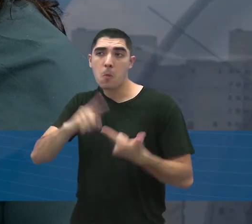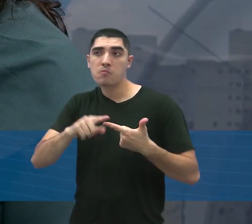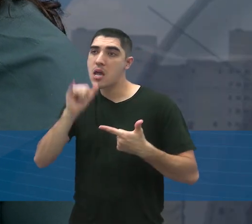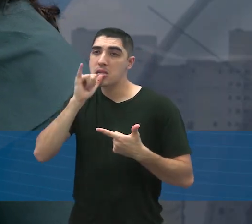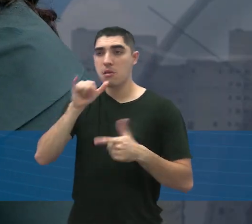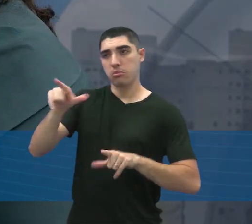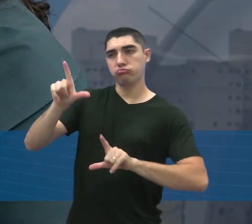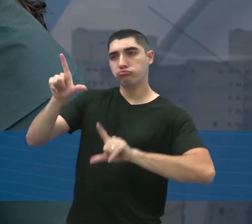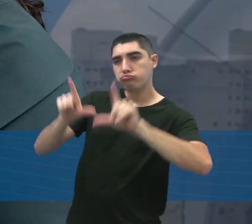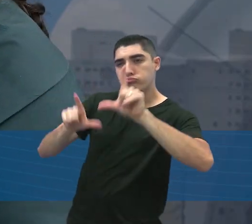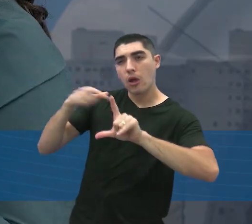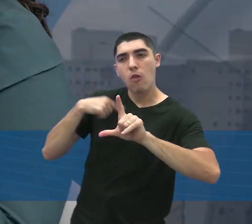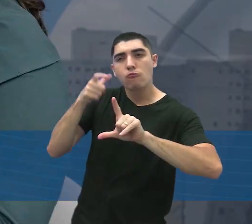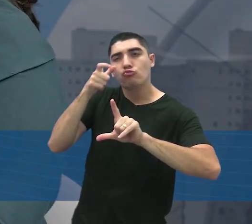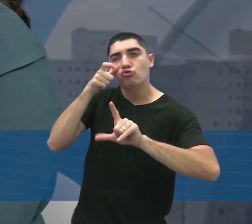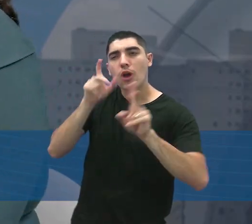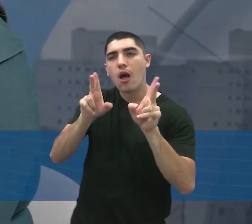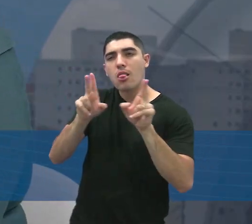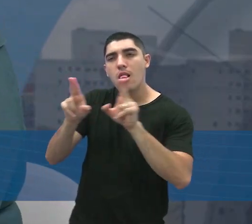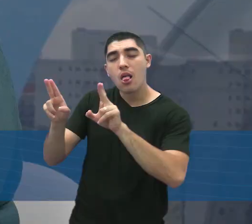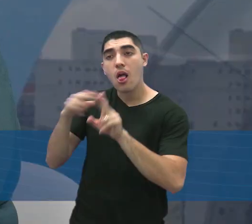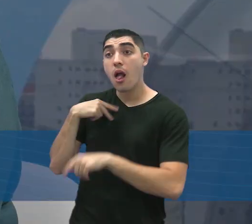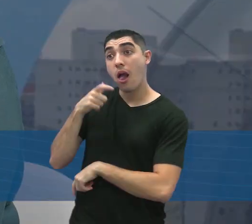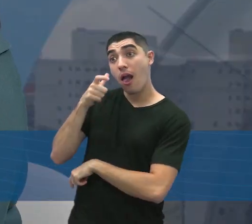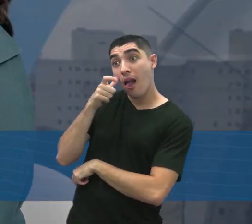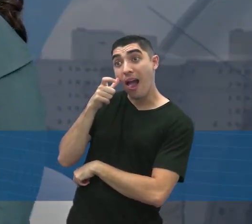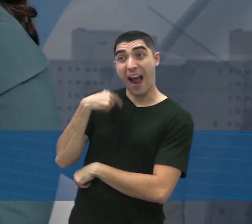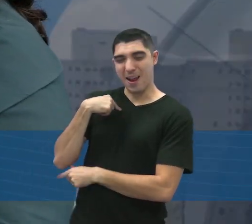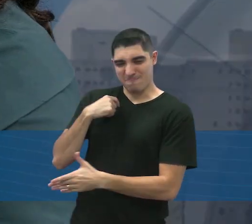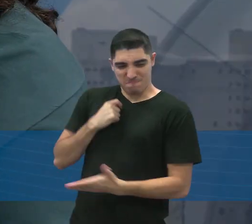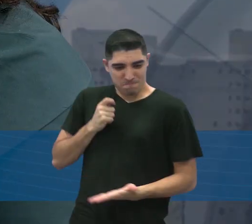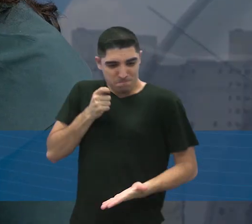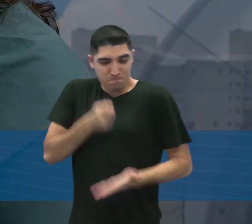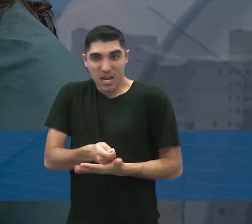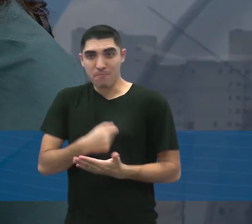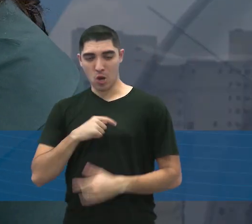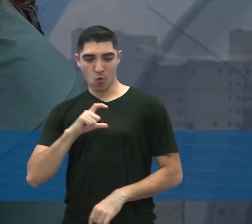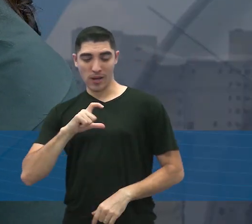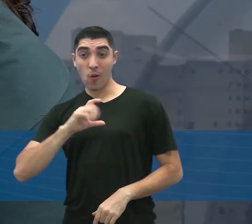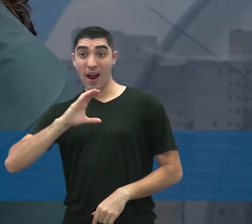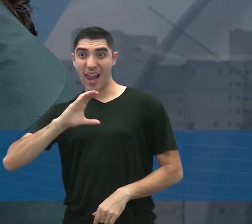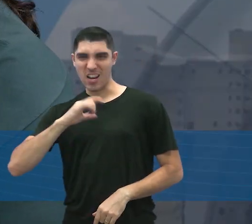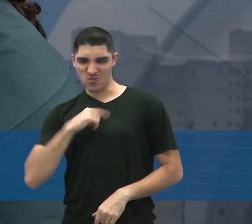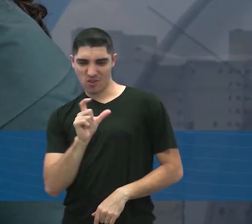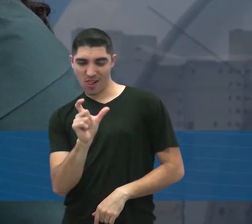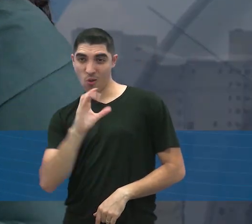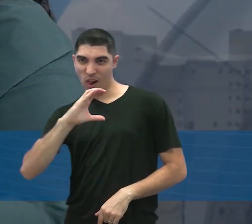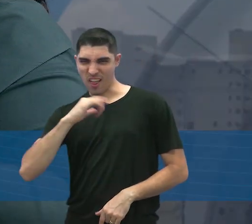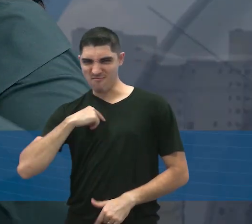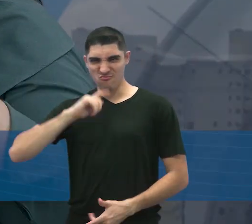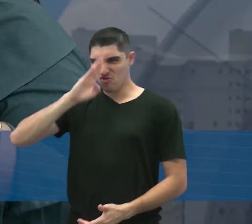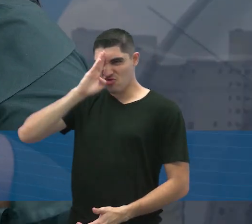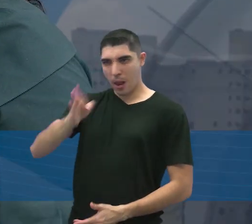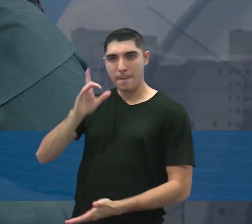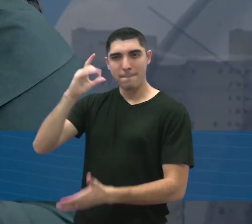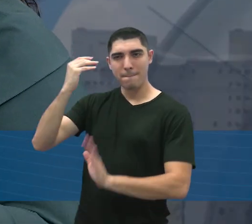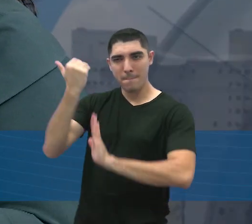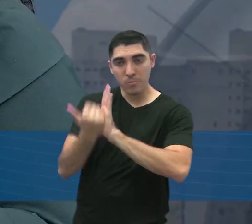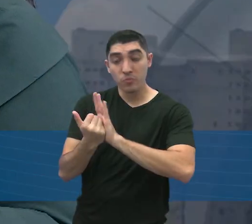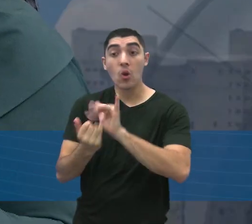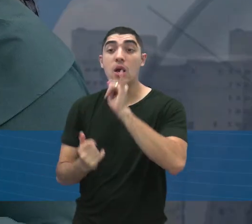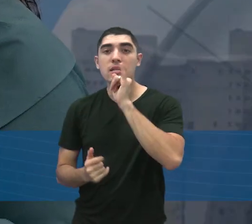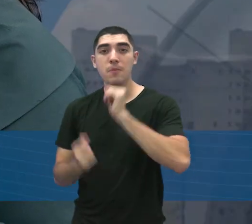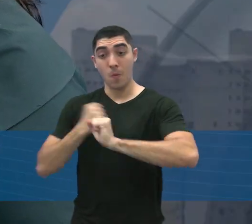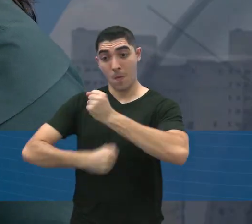super importante que eu quero assistir, eu vou lá e faço a contratação debitando direto no meu cartão de crédito. Ou no ano passado eu resolvi